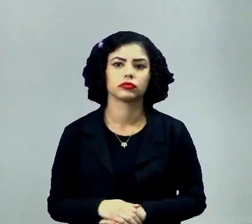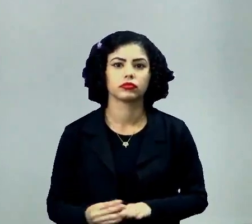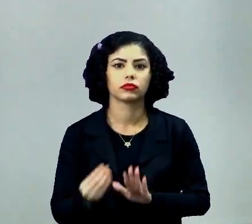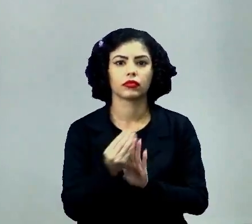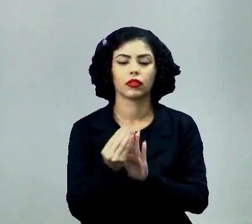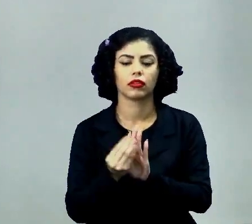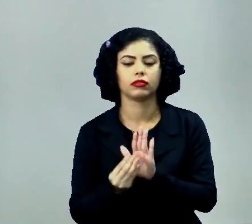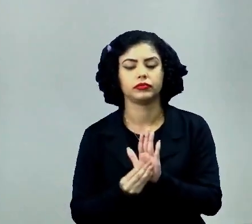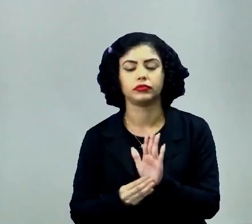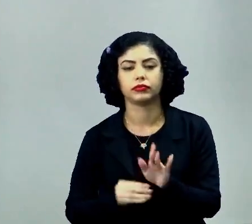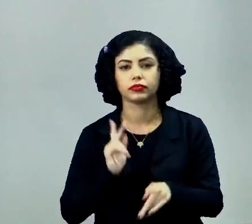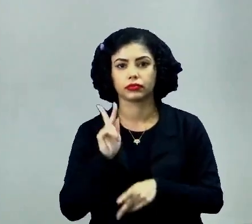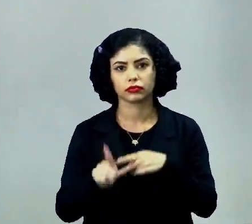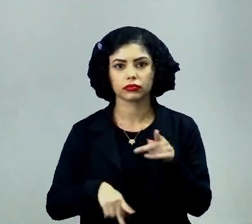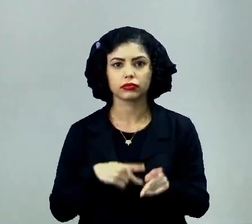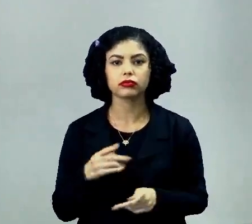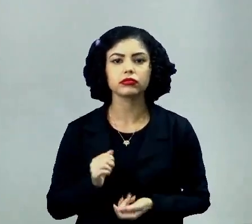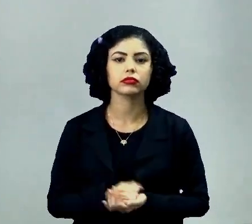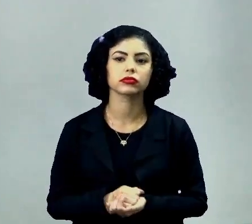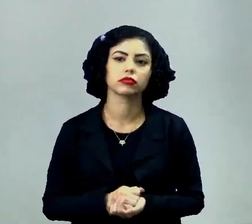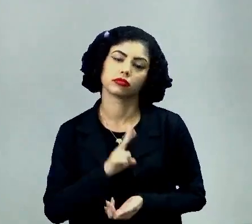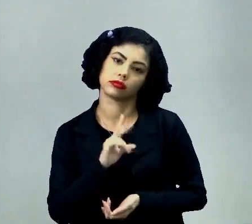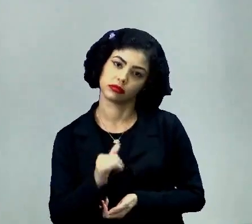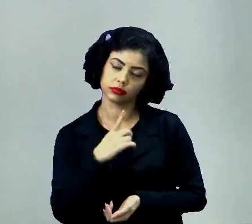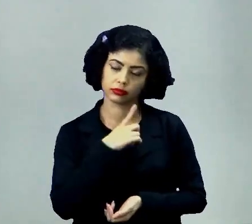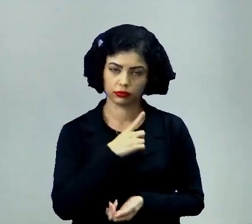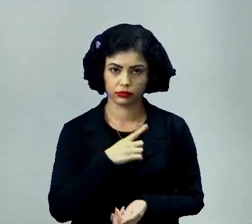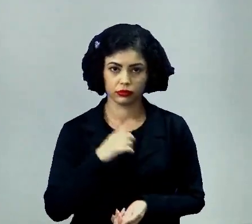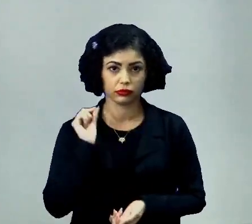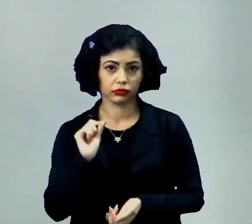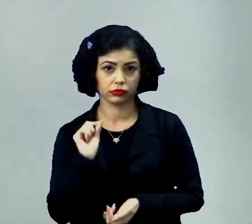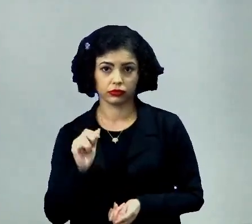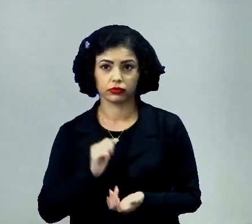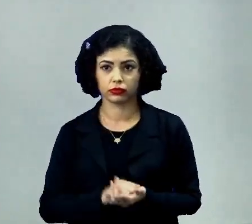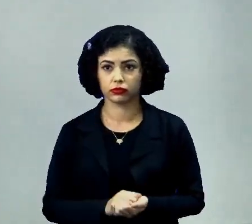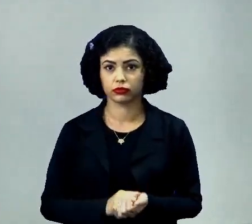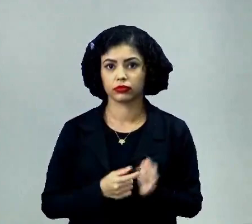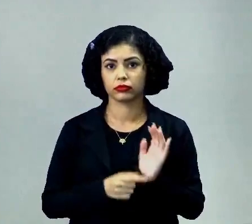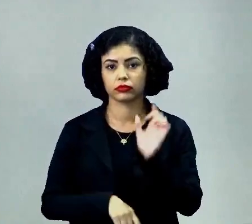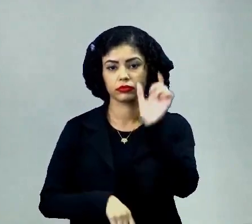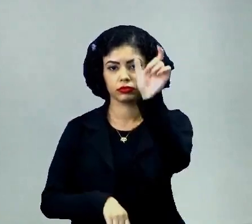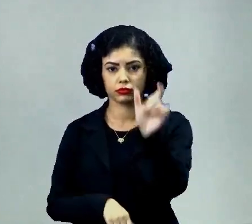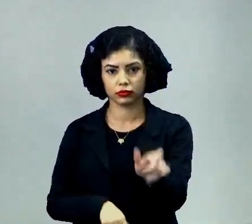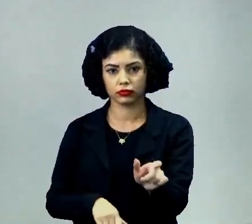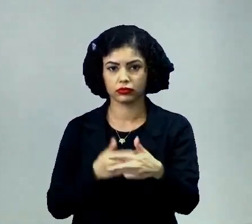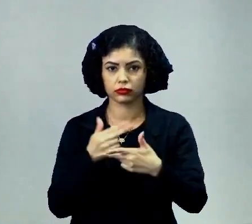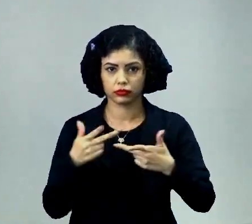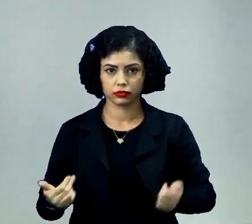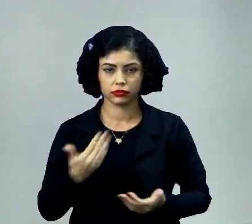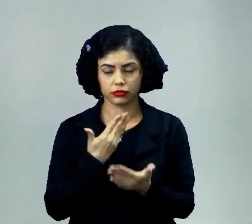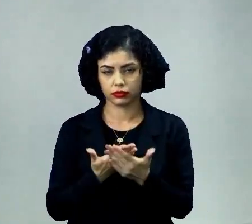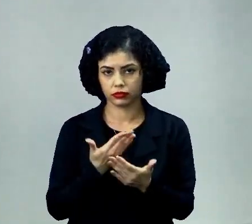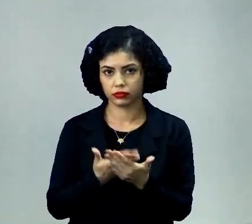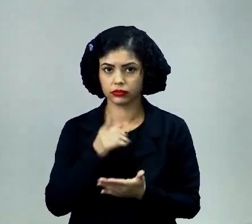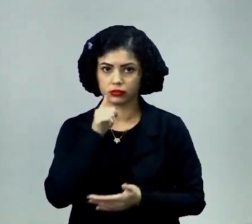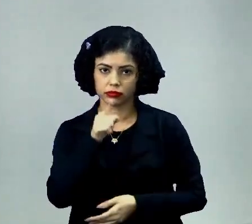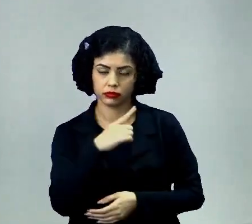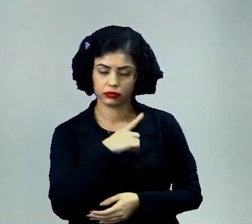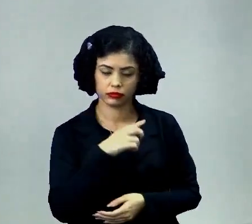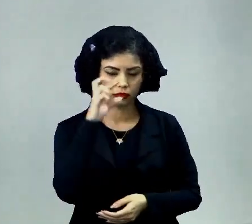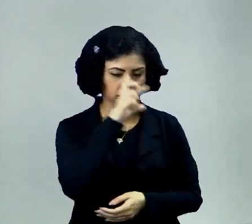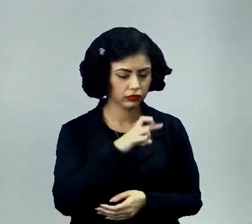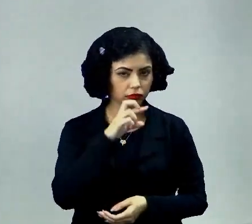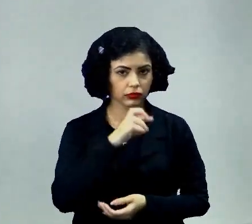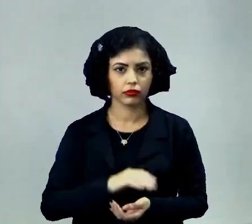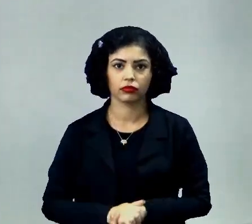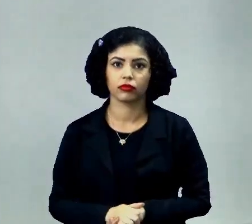da população, né, então o mapa ele vai depender, né, do que ele se refere, vai depender do objeto ali de estudo que você está